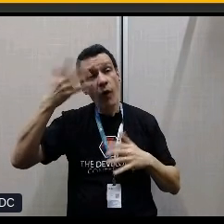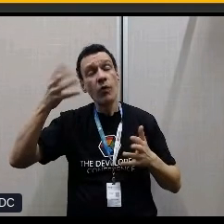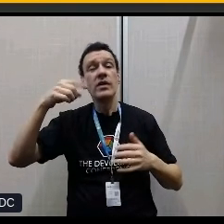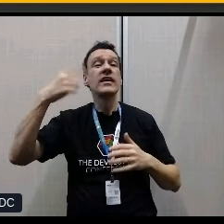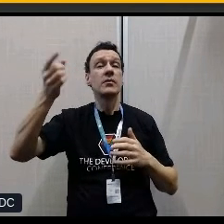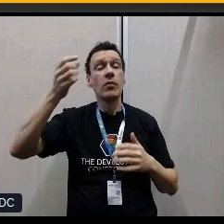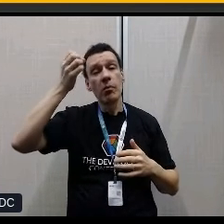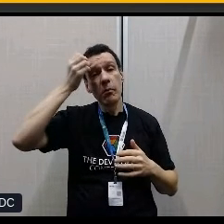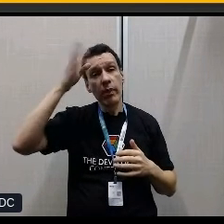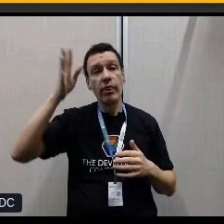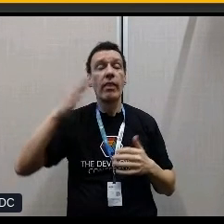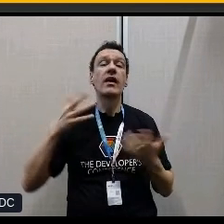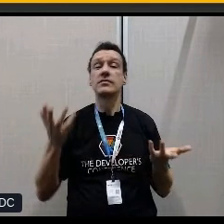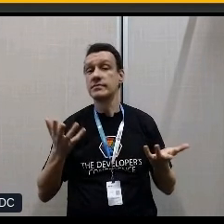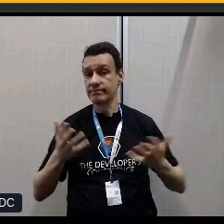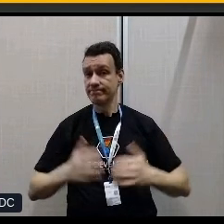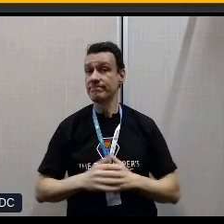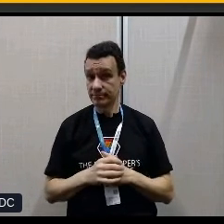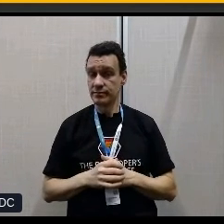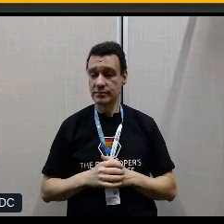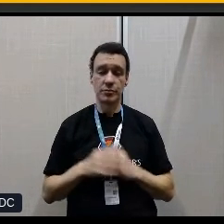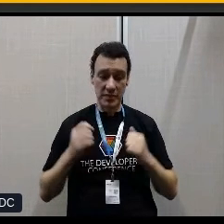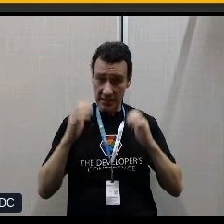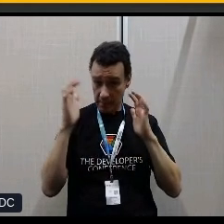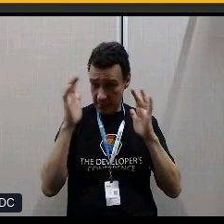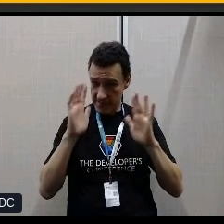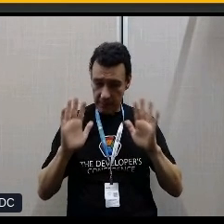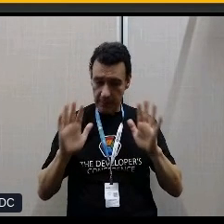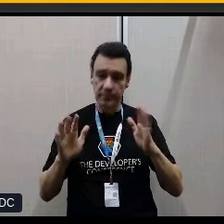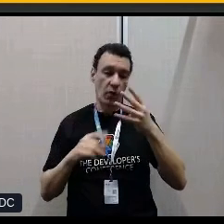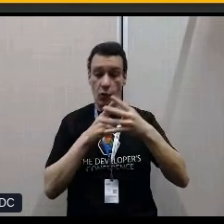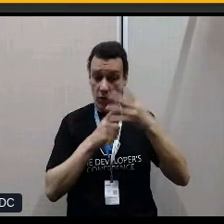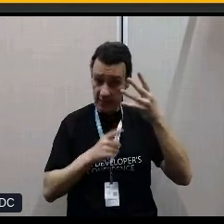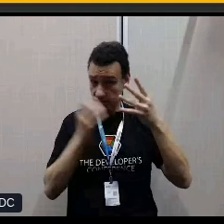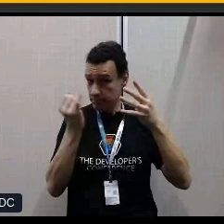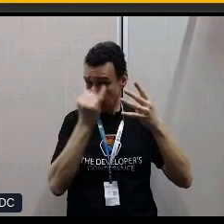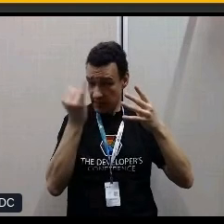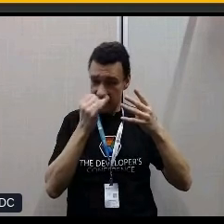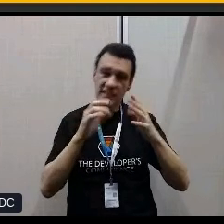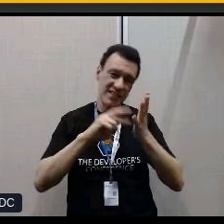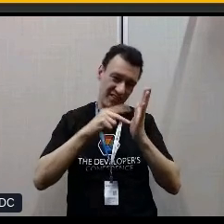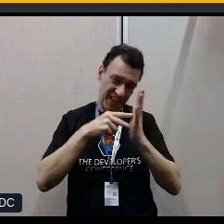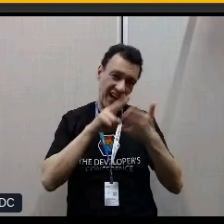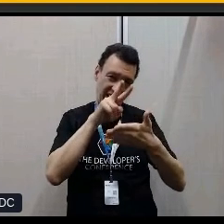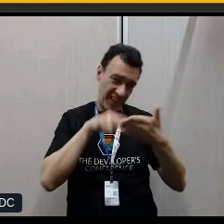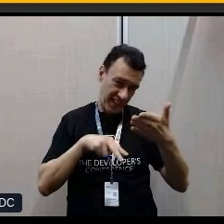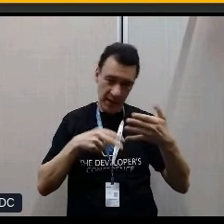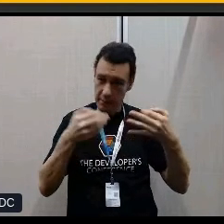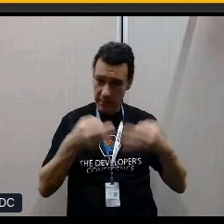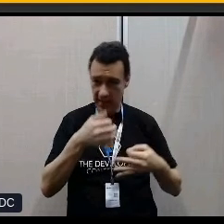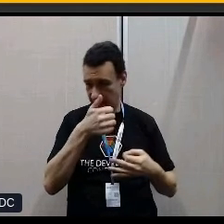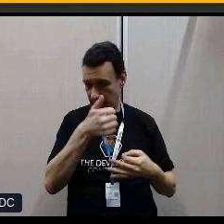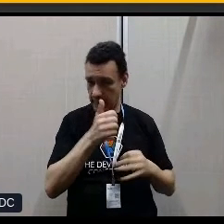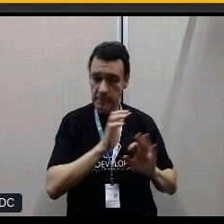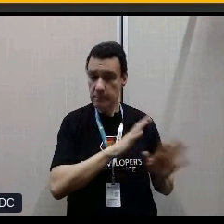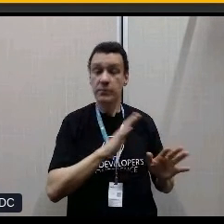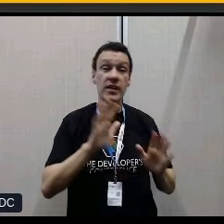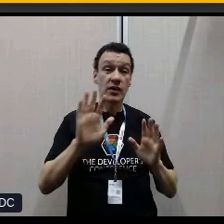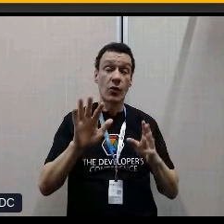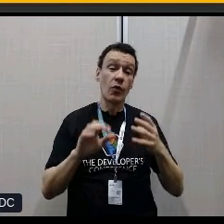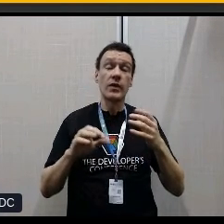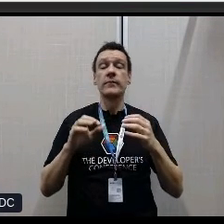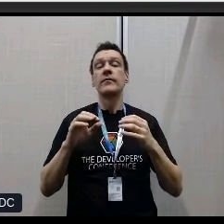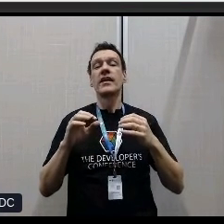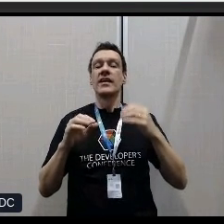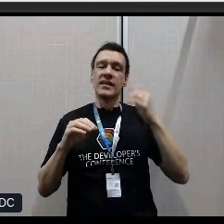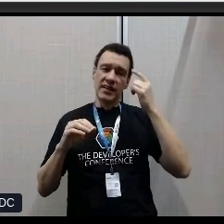memória de aprendizado? Então, distribuí todas aquelas recomendações nessas 4 fases do